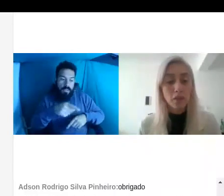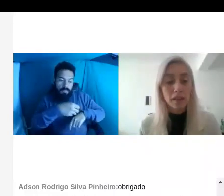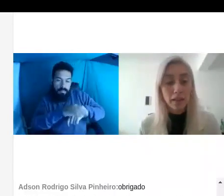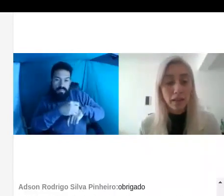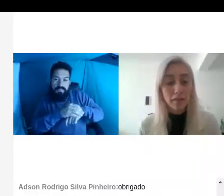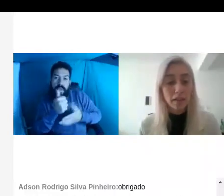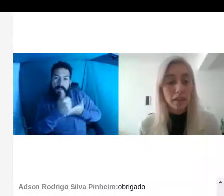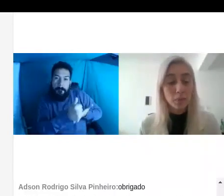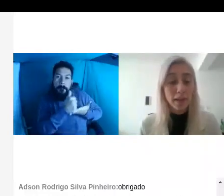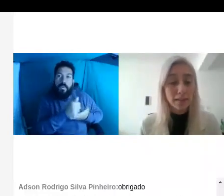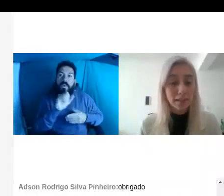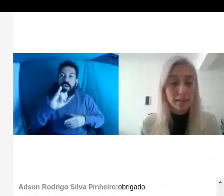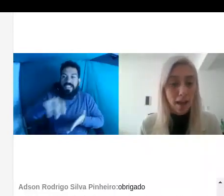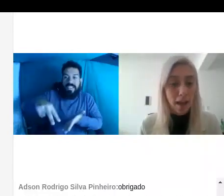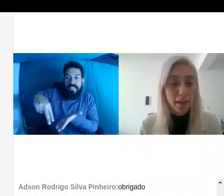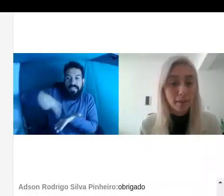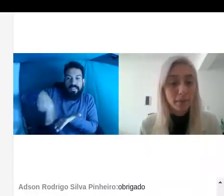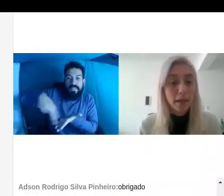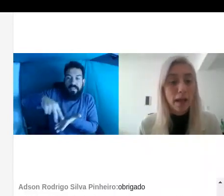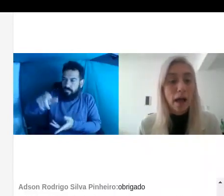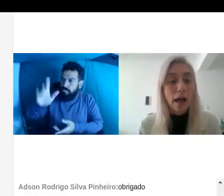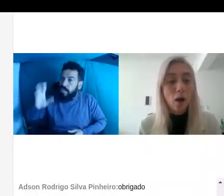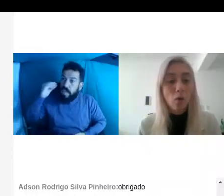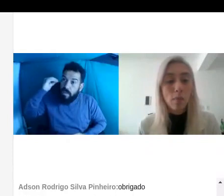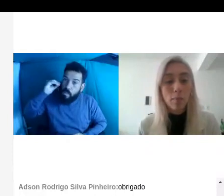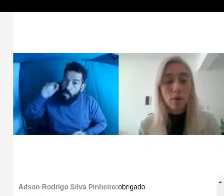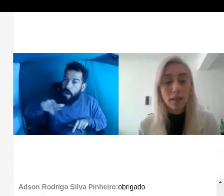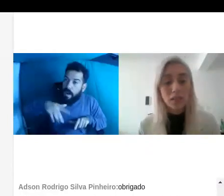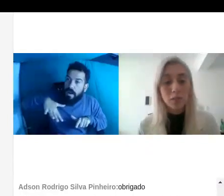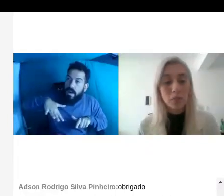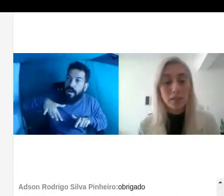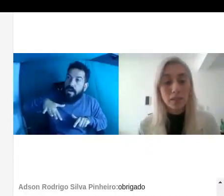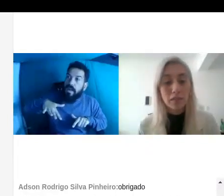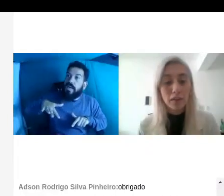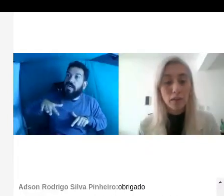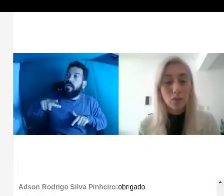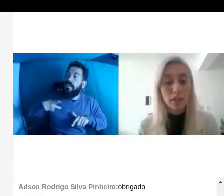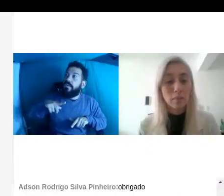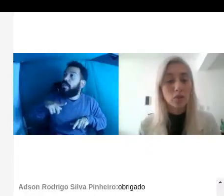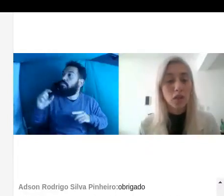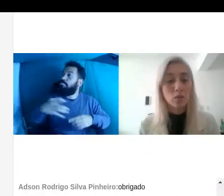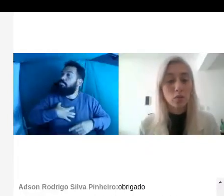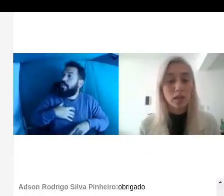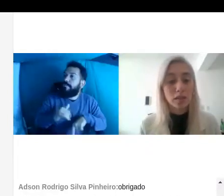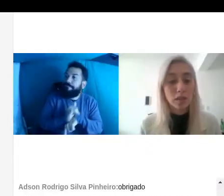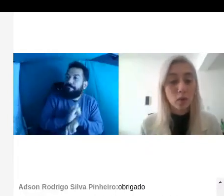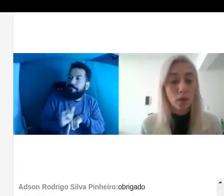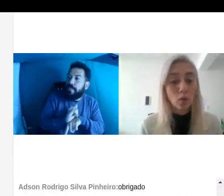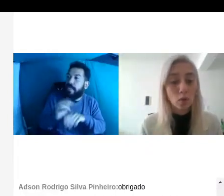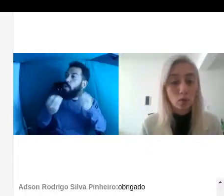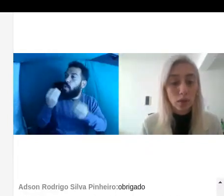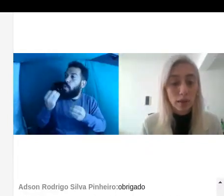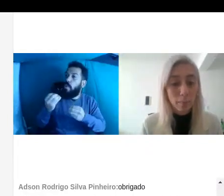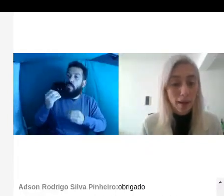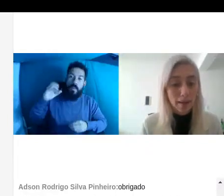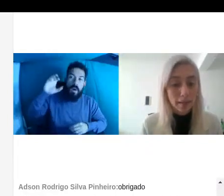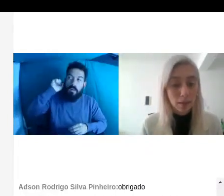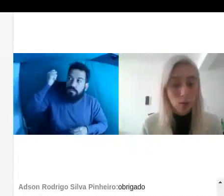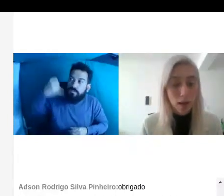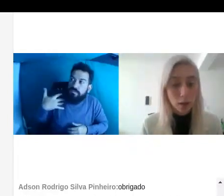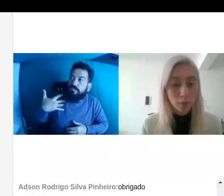já teve experiência nessa área, há alguma abordagem específica nos termos de audiodescrição e consultoria para